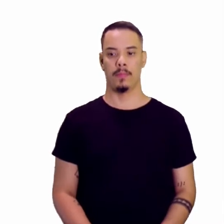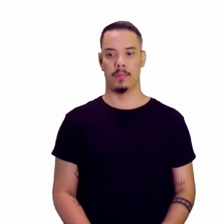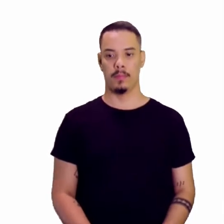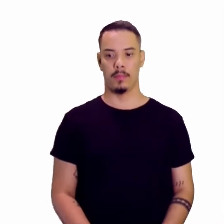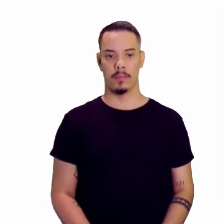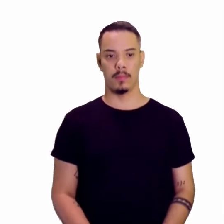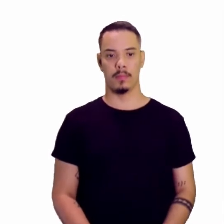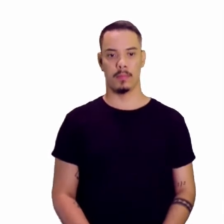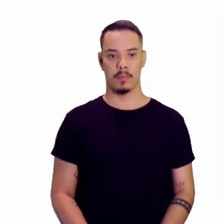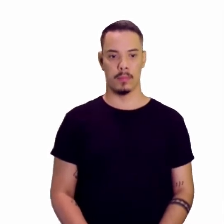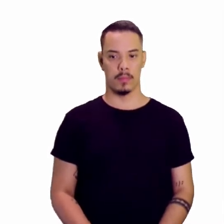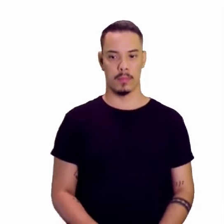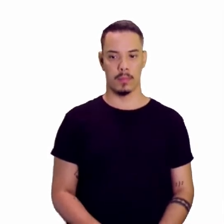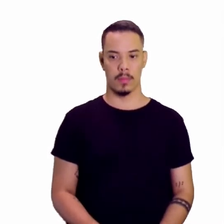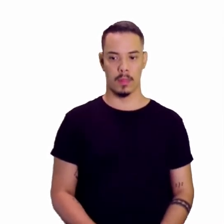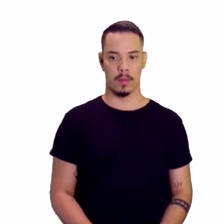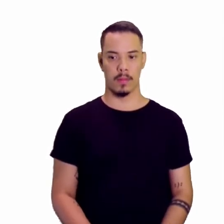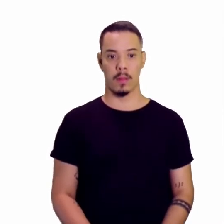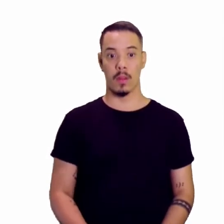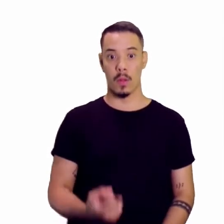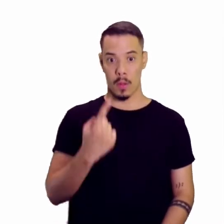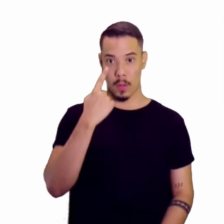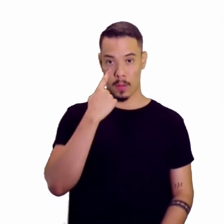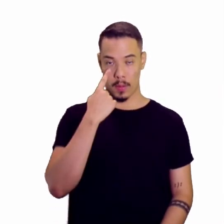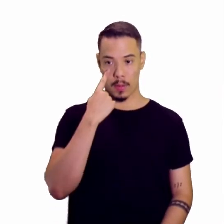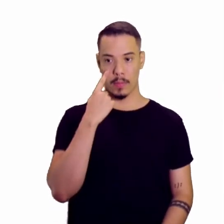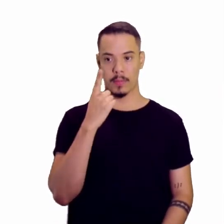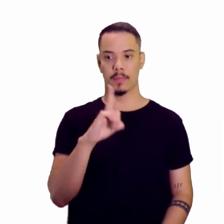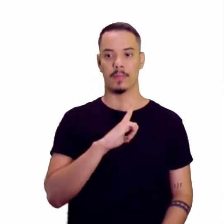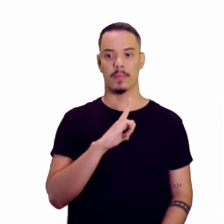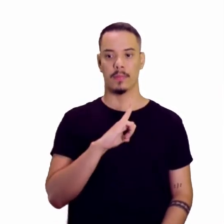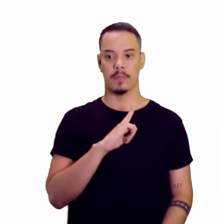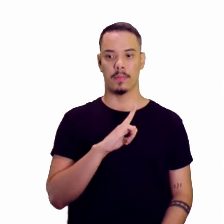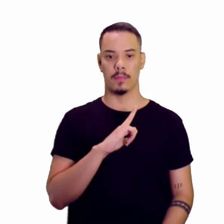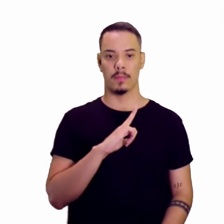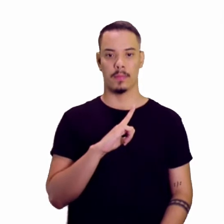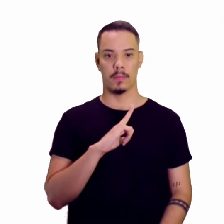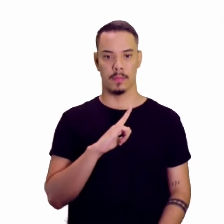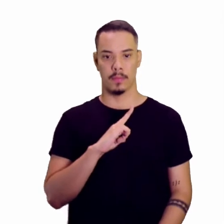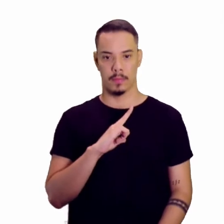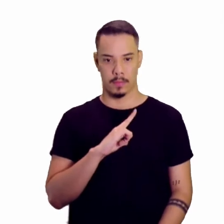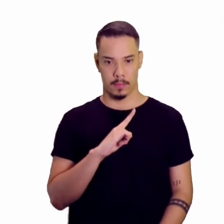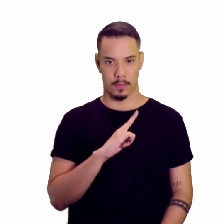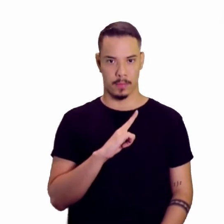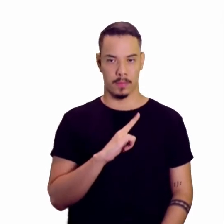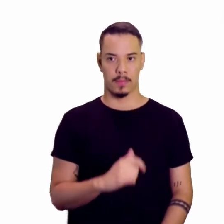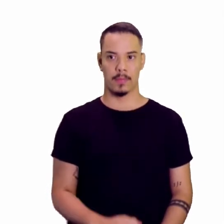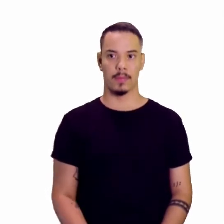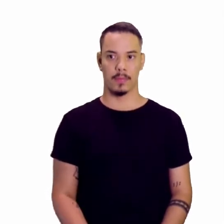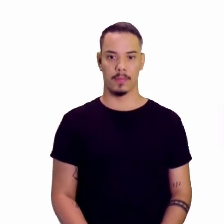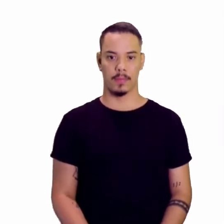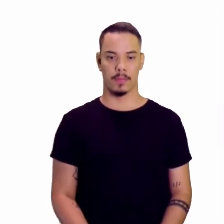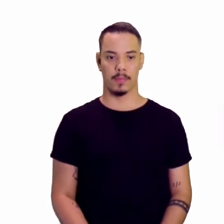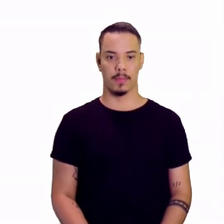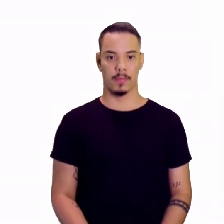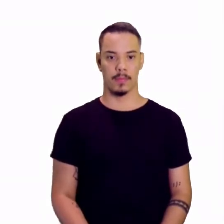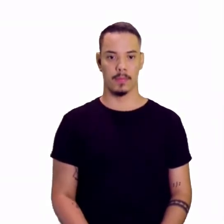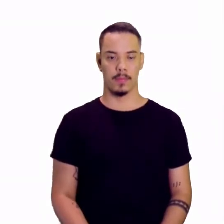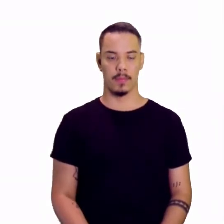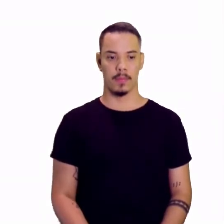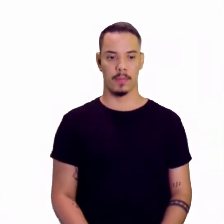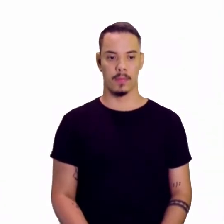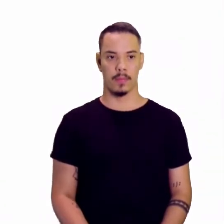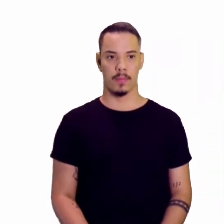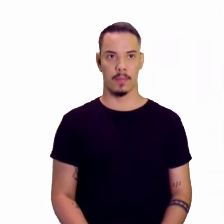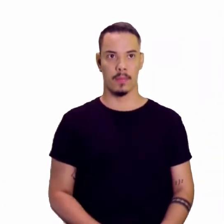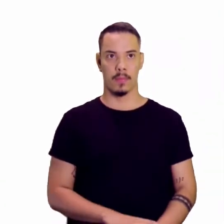Onde, né? Olha bem, nós temos aí, apagar aqui, que o professor escreveu antes aqui, né? Então, o